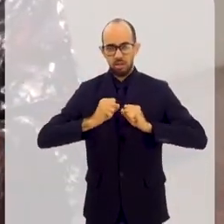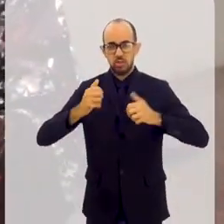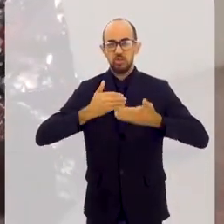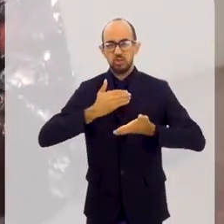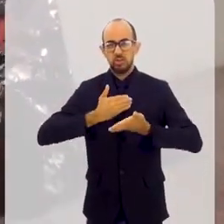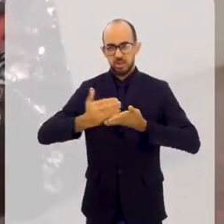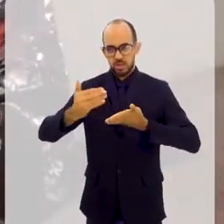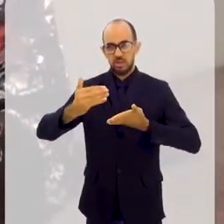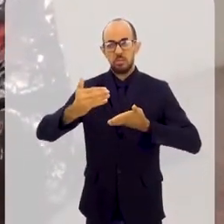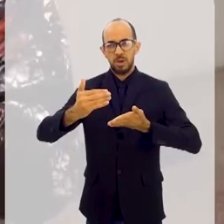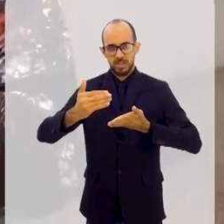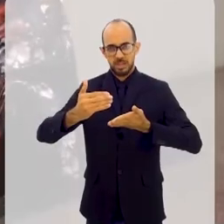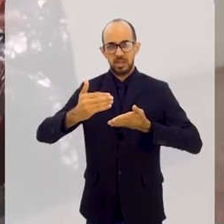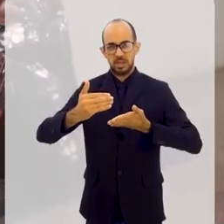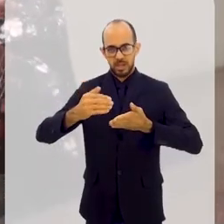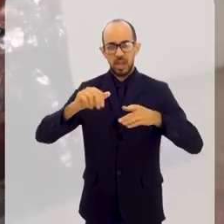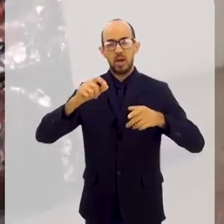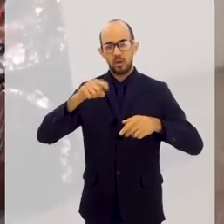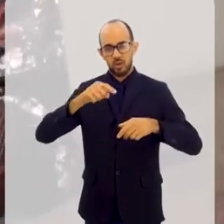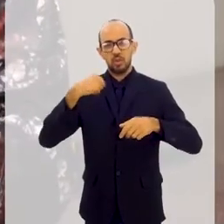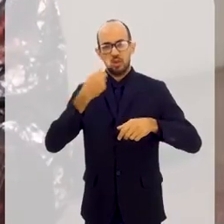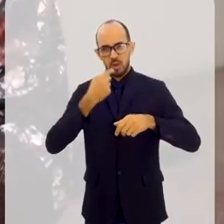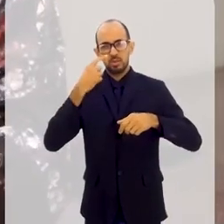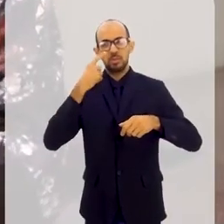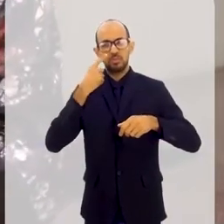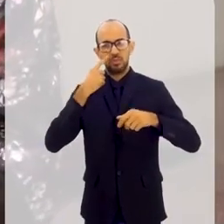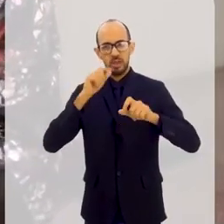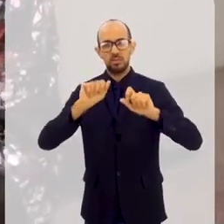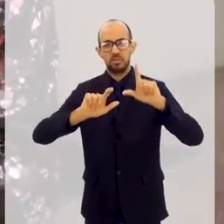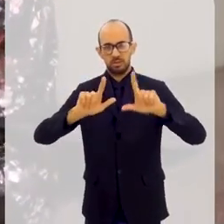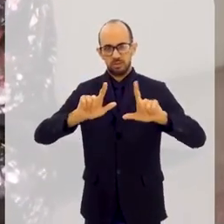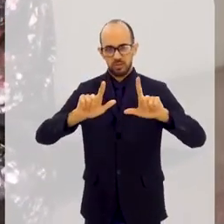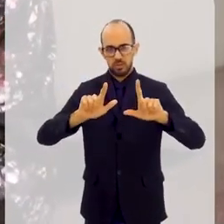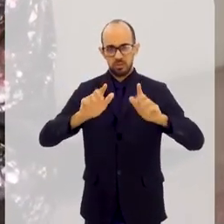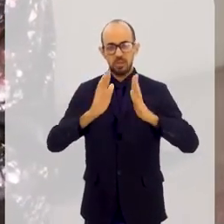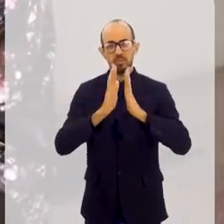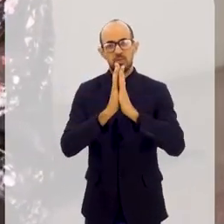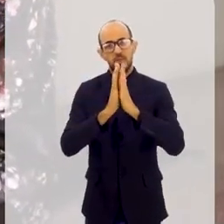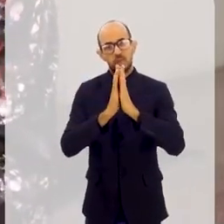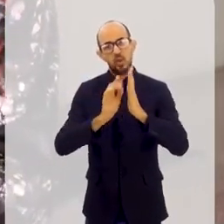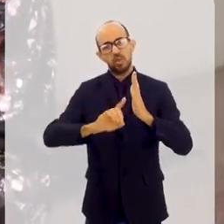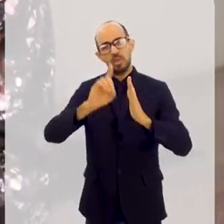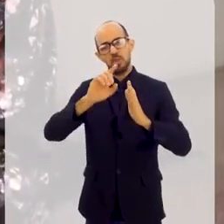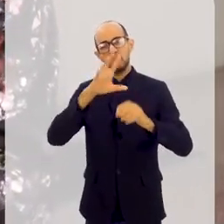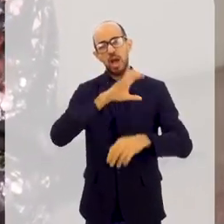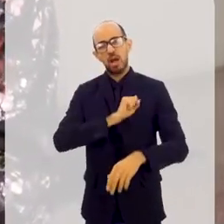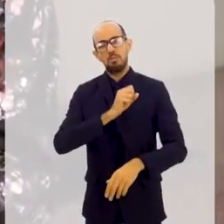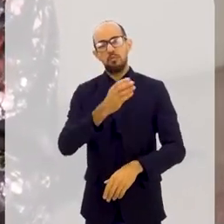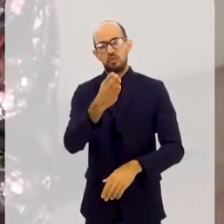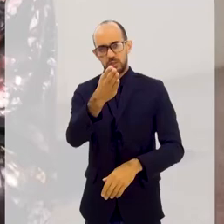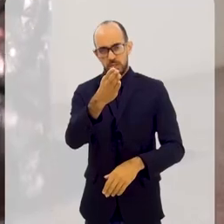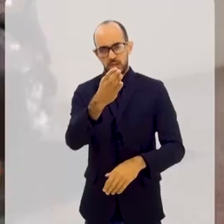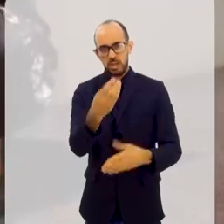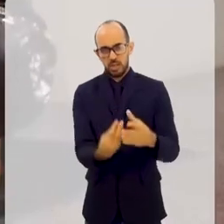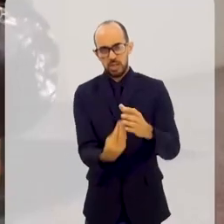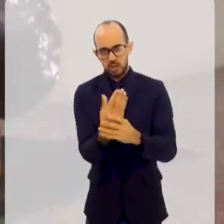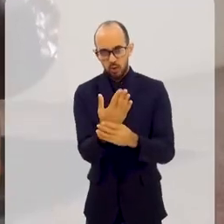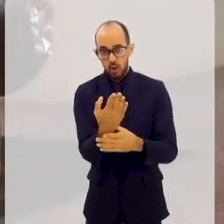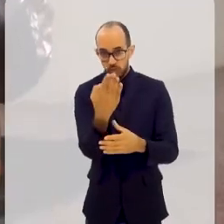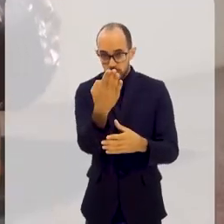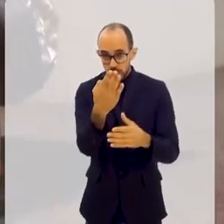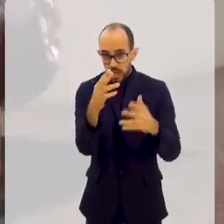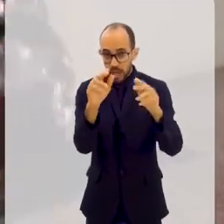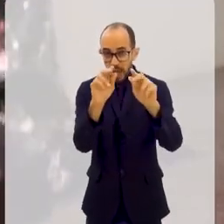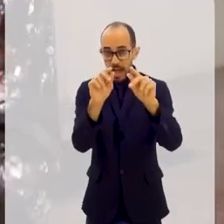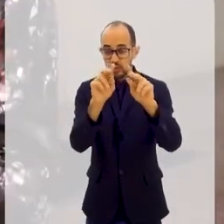agora isso que muitos que está dentro na mídia fez falando mas por favor Deus te ama ele te